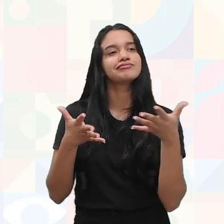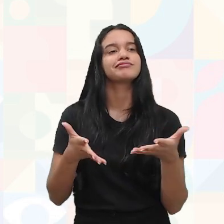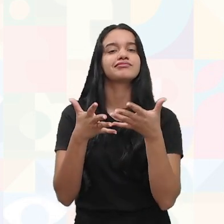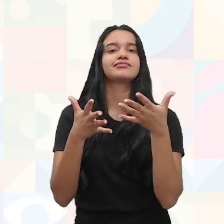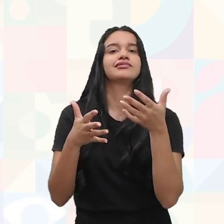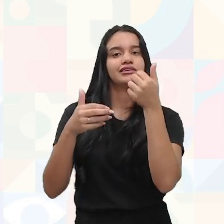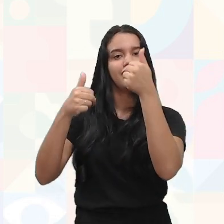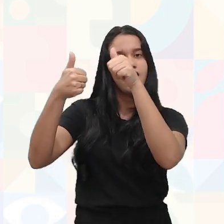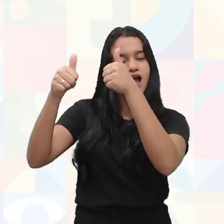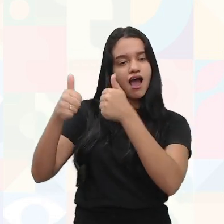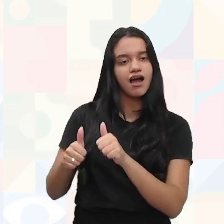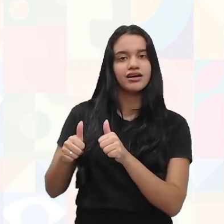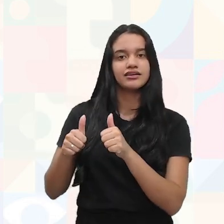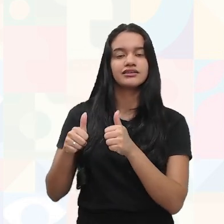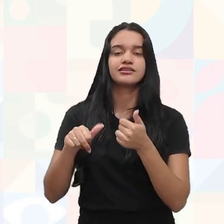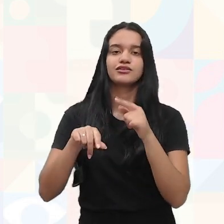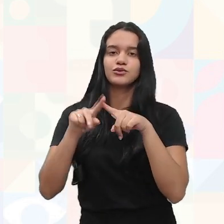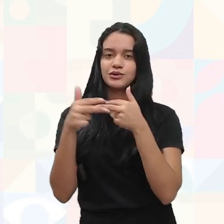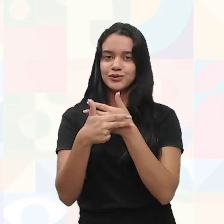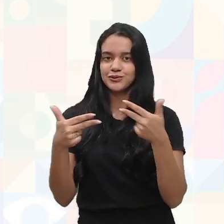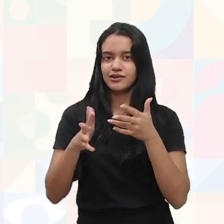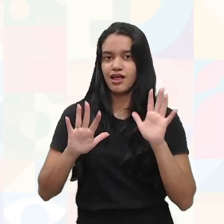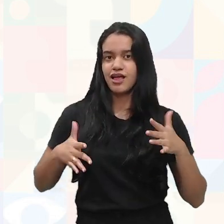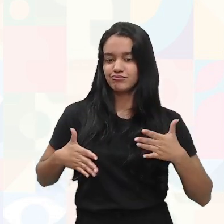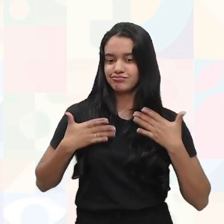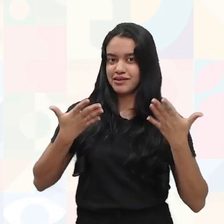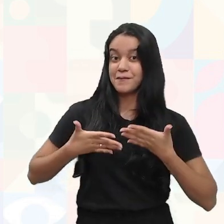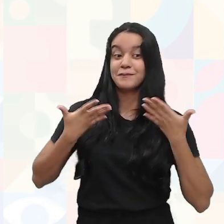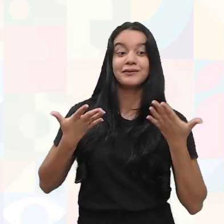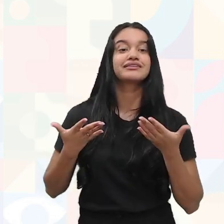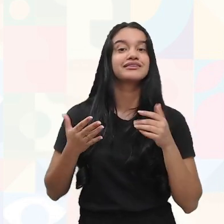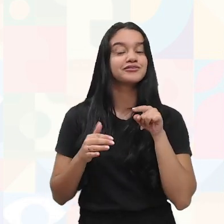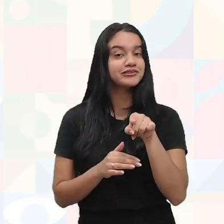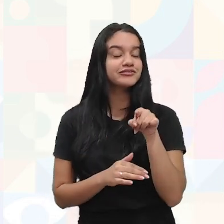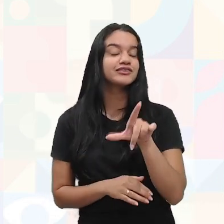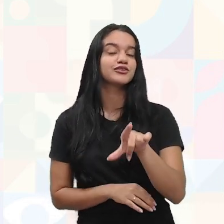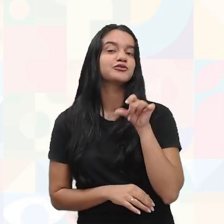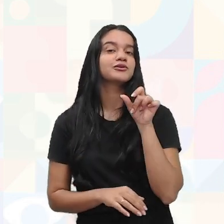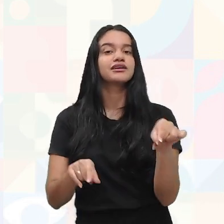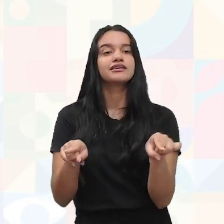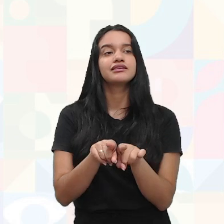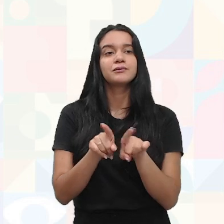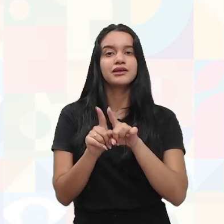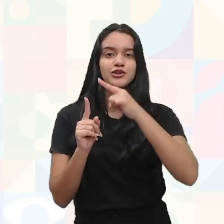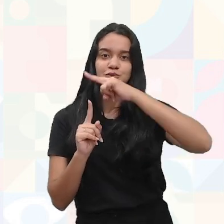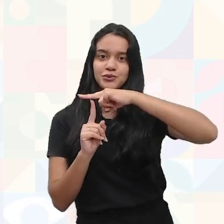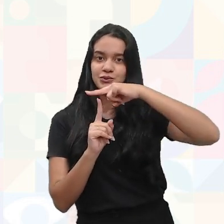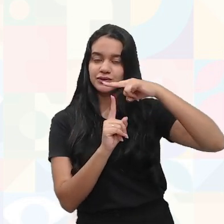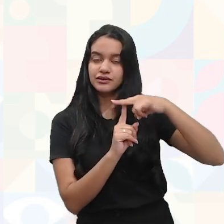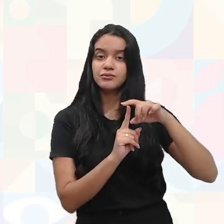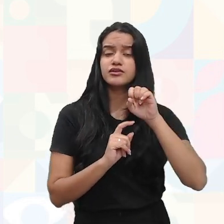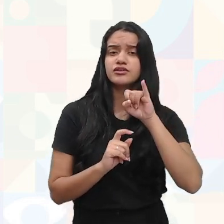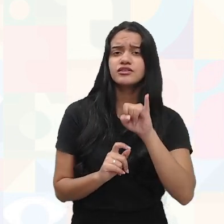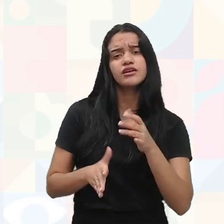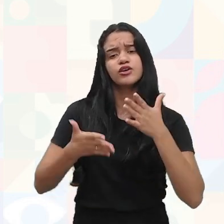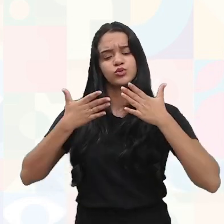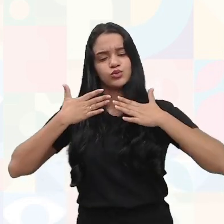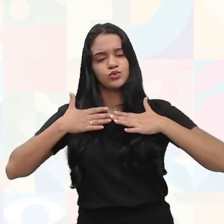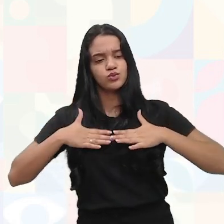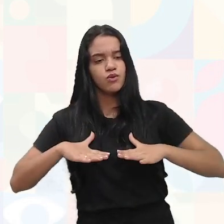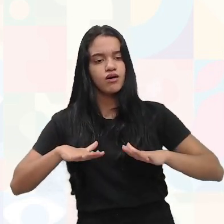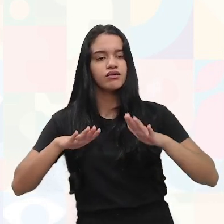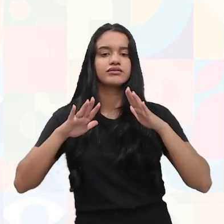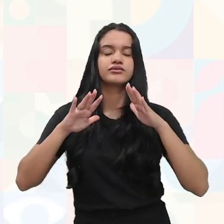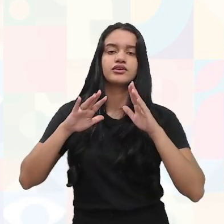arte com esse recurso de animação do Canva. Então você vai escolher também o tipo de animação, se é uma animação mais suave, se